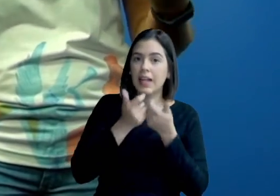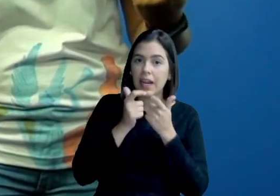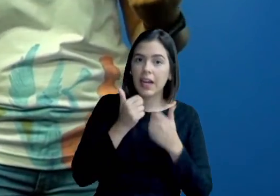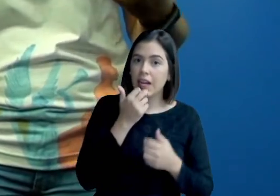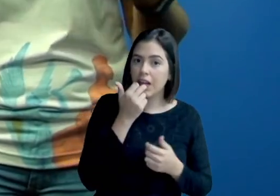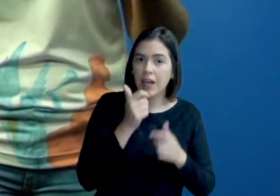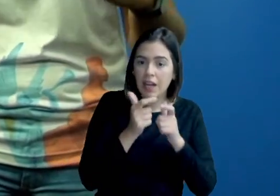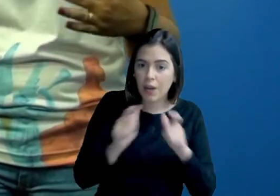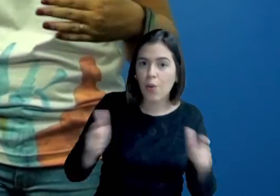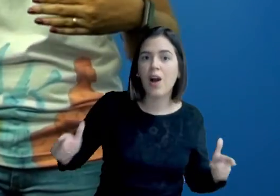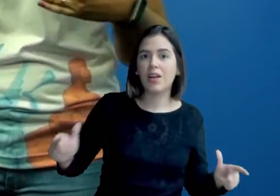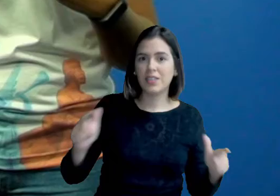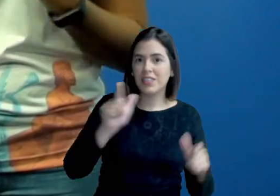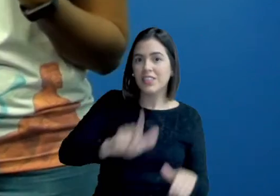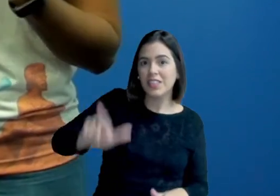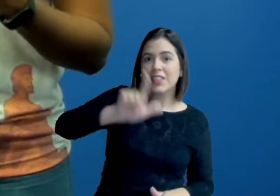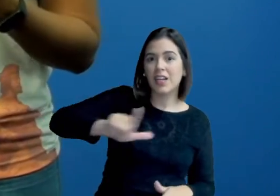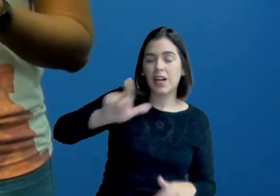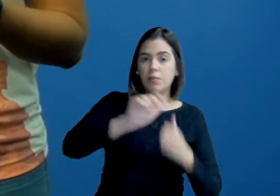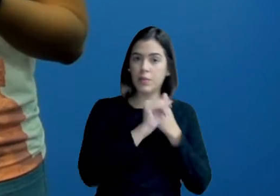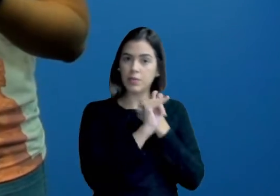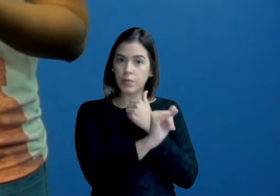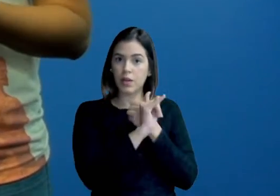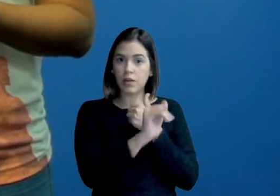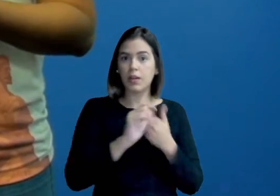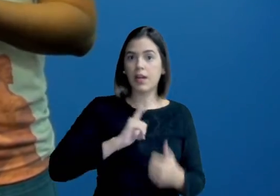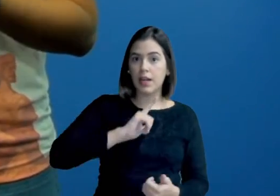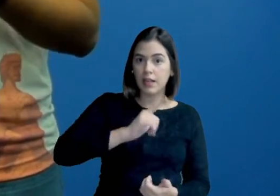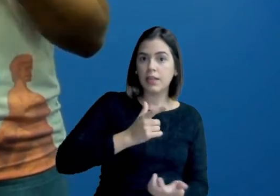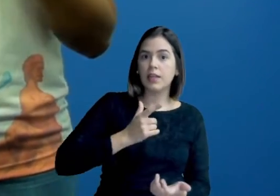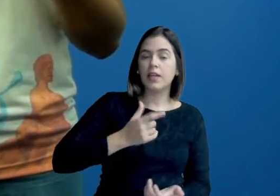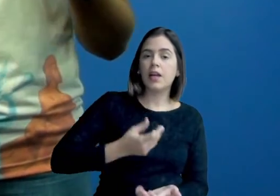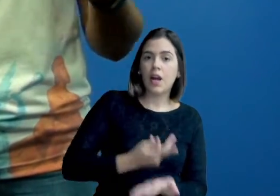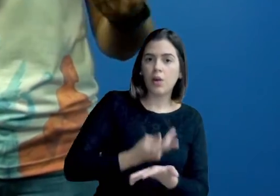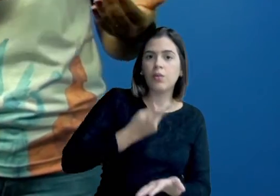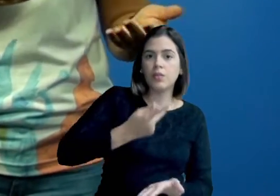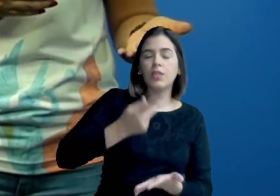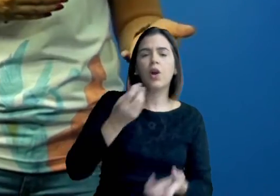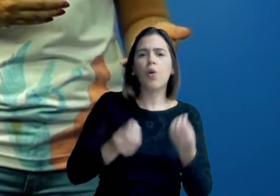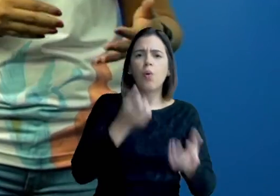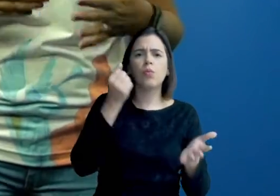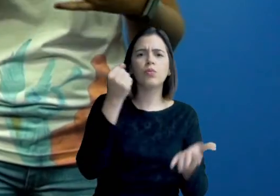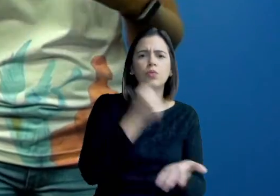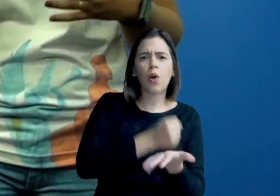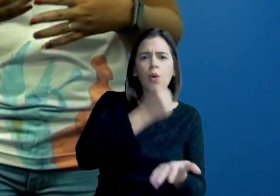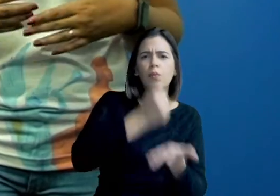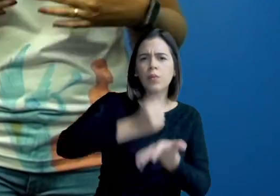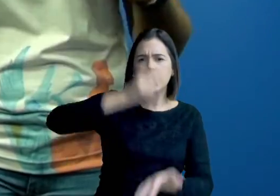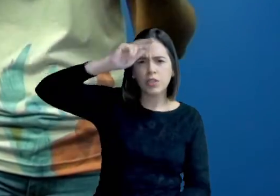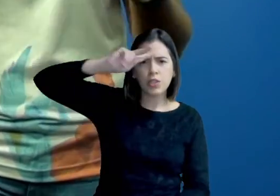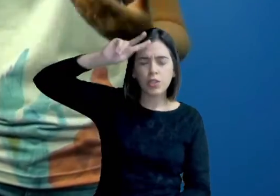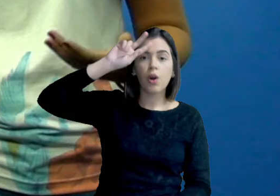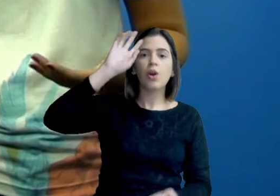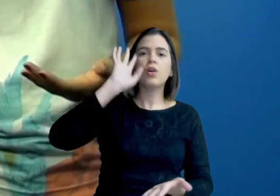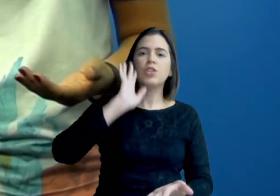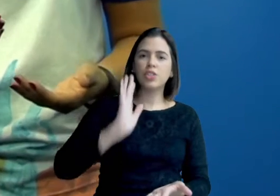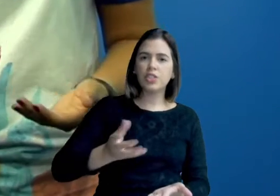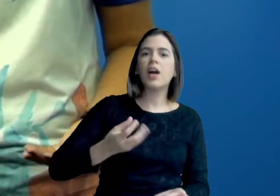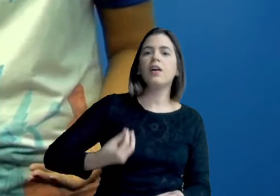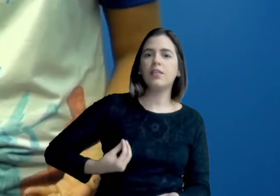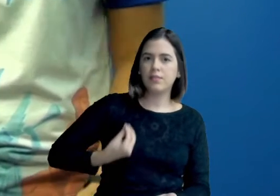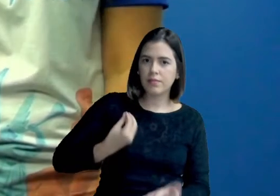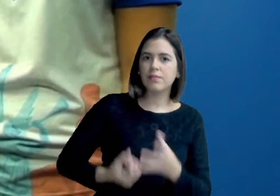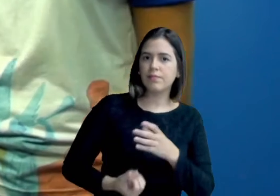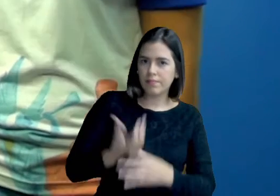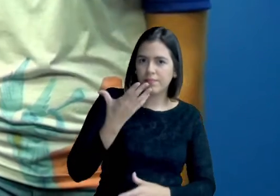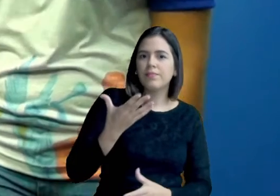linguagem literária, mesmo quando a crônica ela existia como documento histórico, ela já estava presente